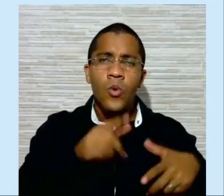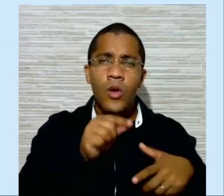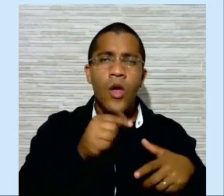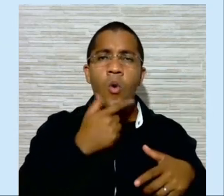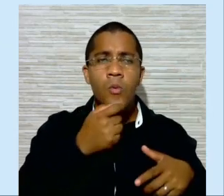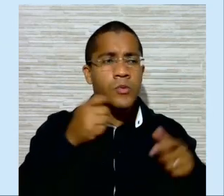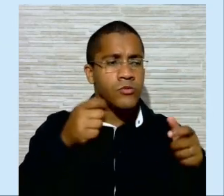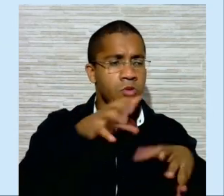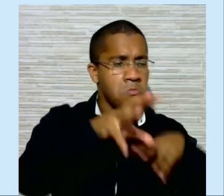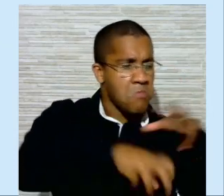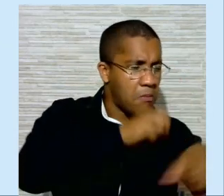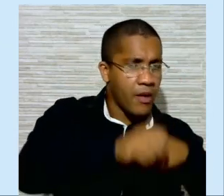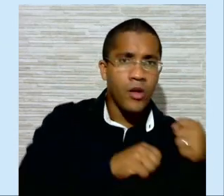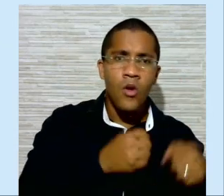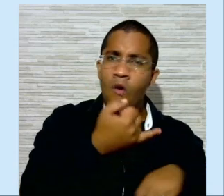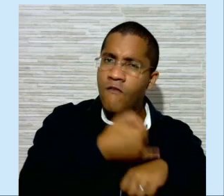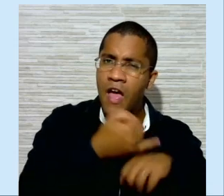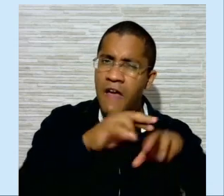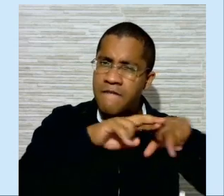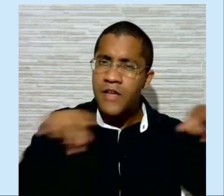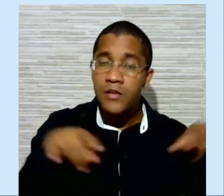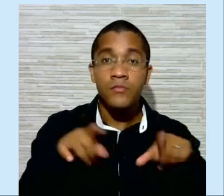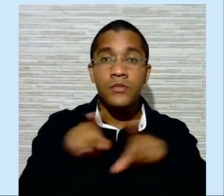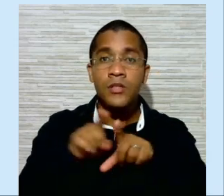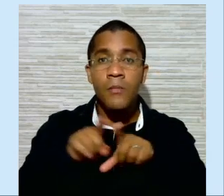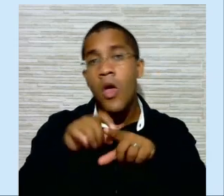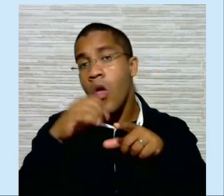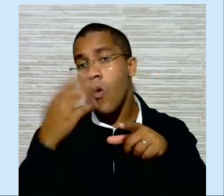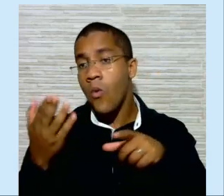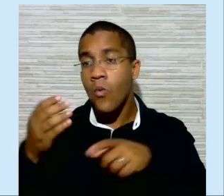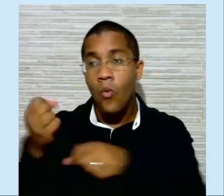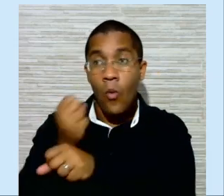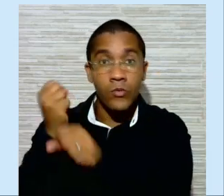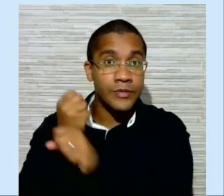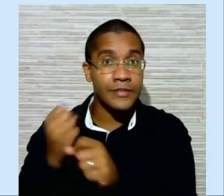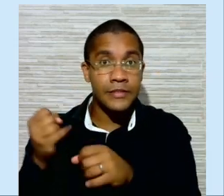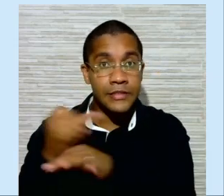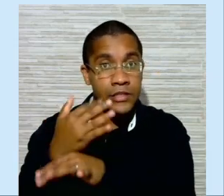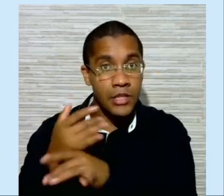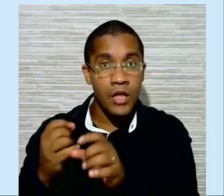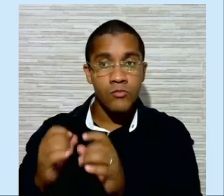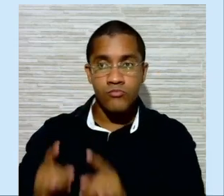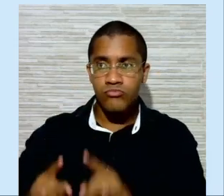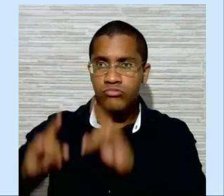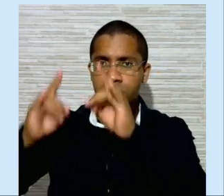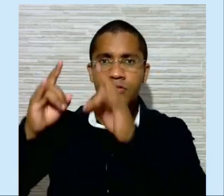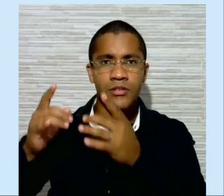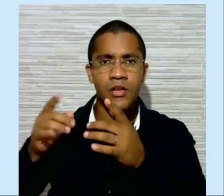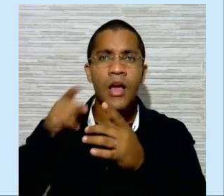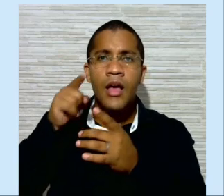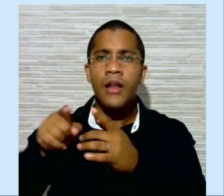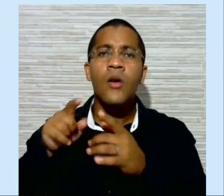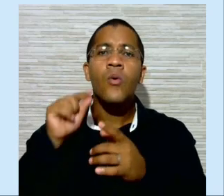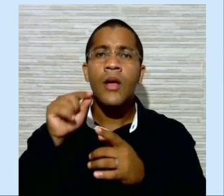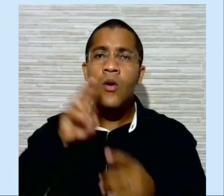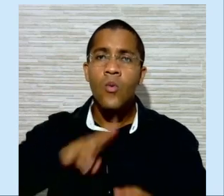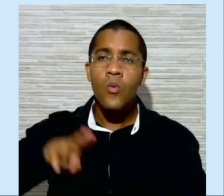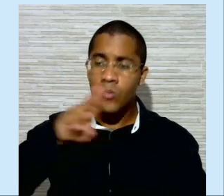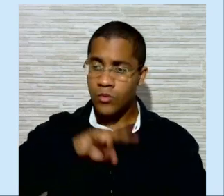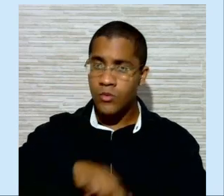homem começa a construir cidades, né, usufruindo daquele espaço, ele está se utilizando da riqueza naquele espaço,